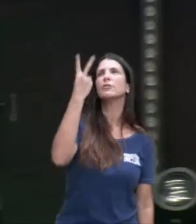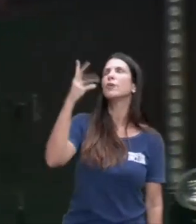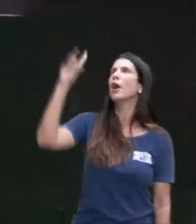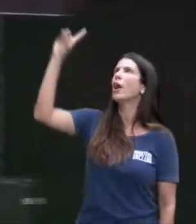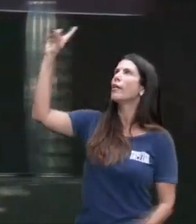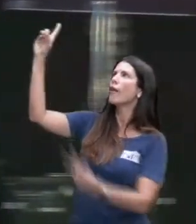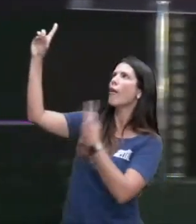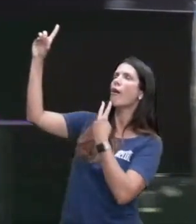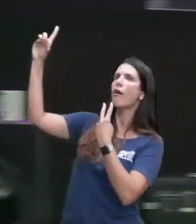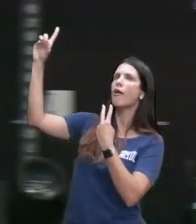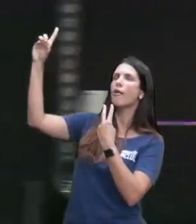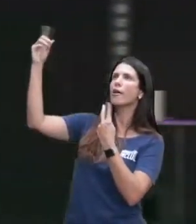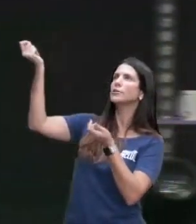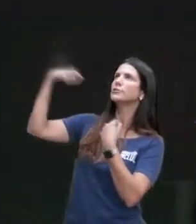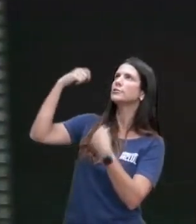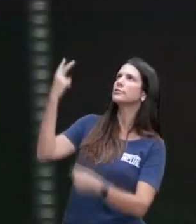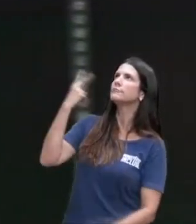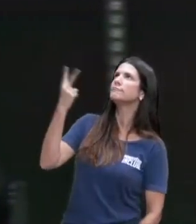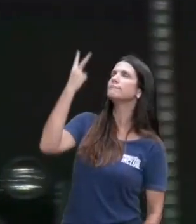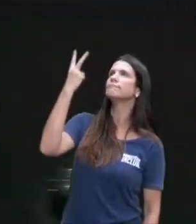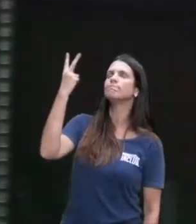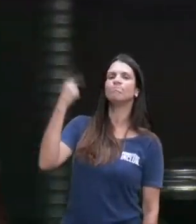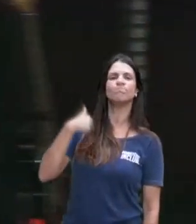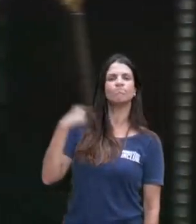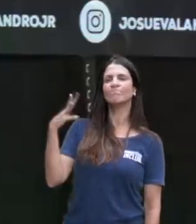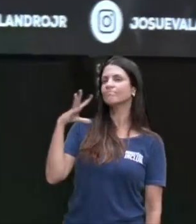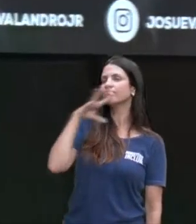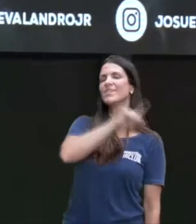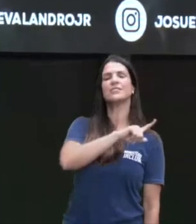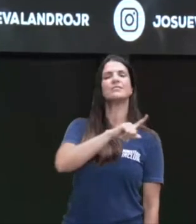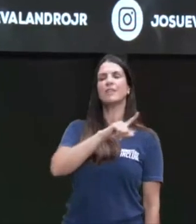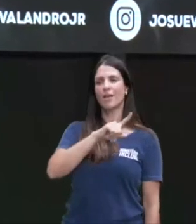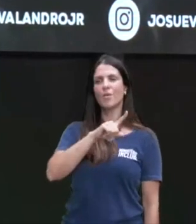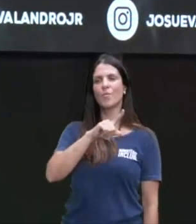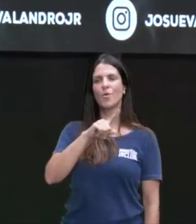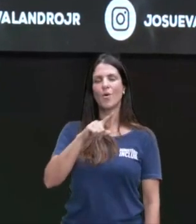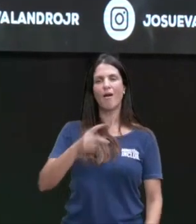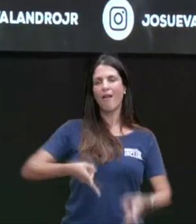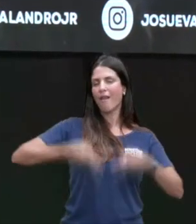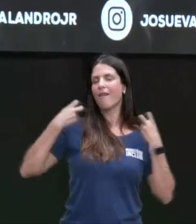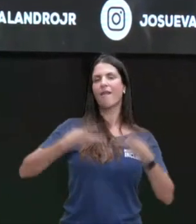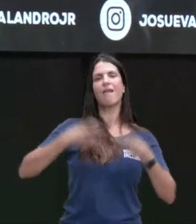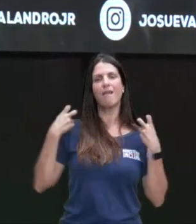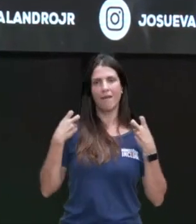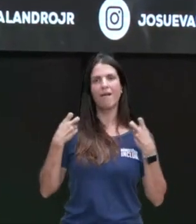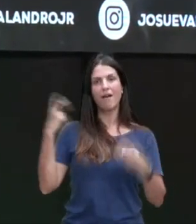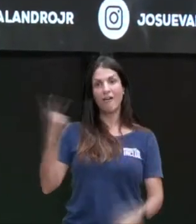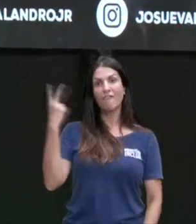se você não sabe seu valor que você não sabe perceber a valorização